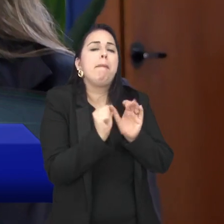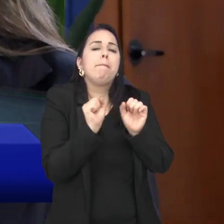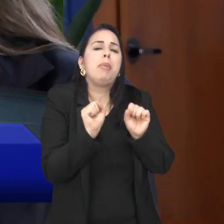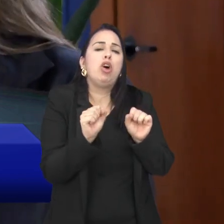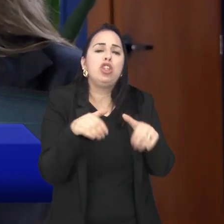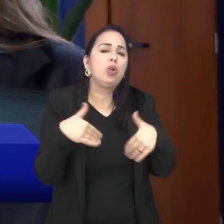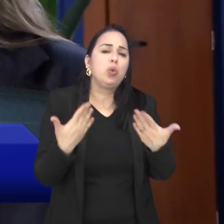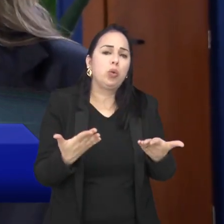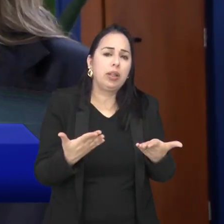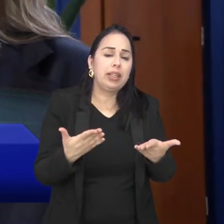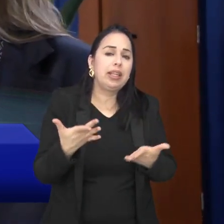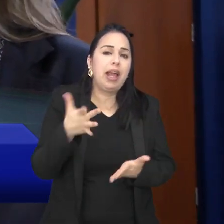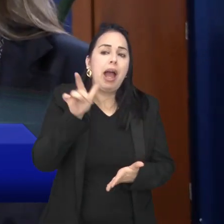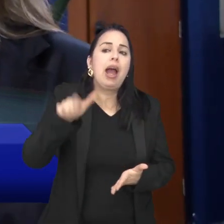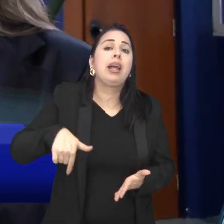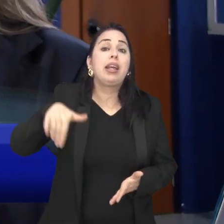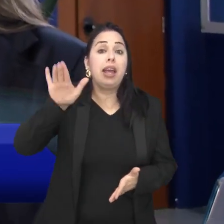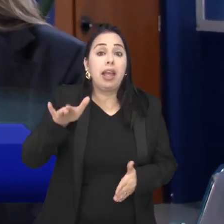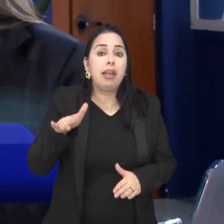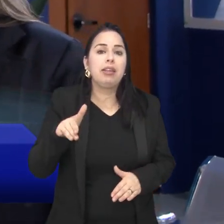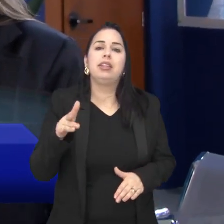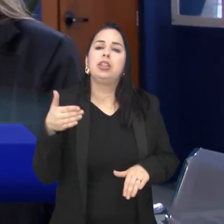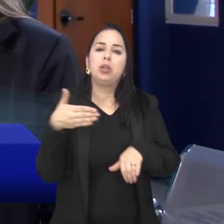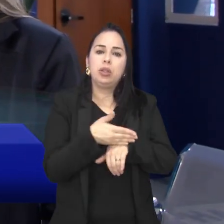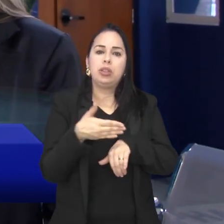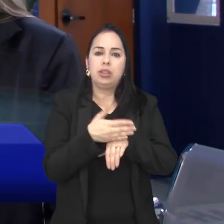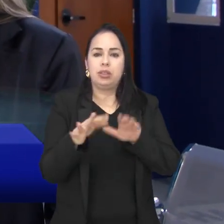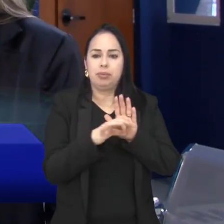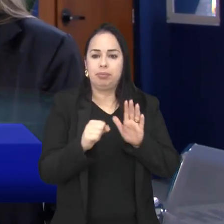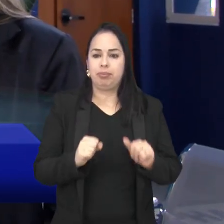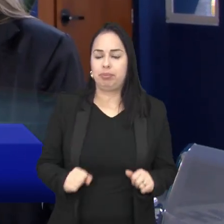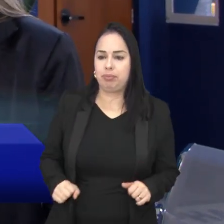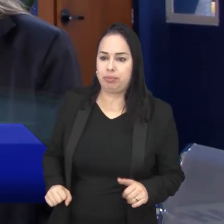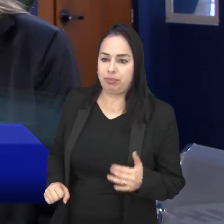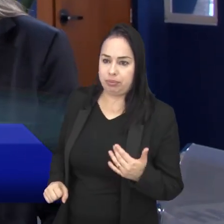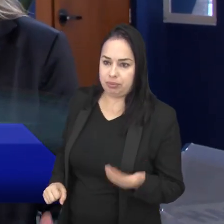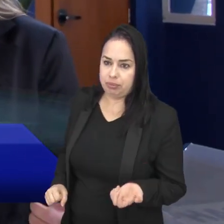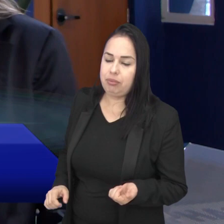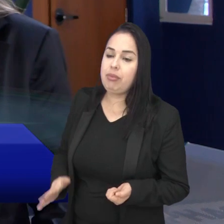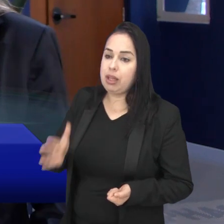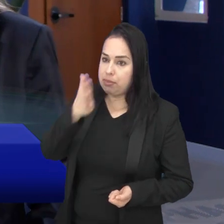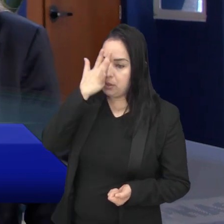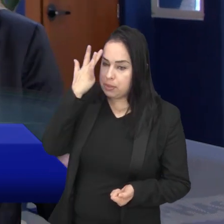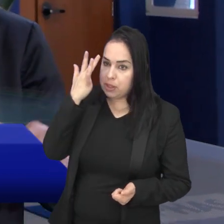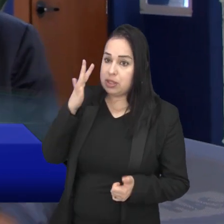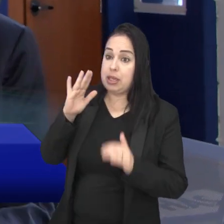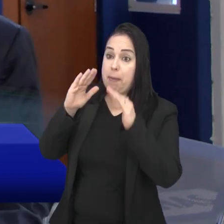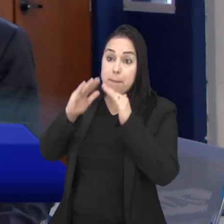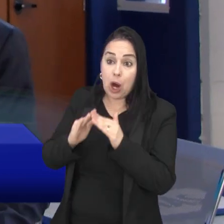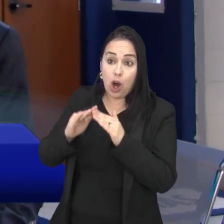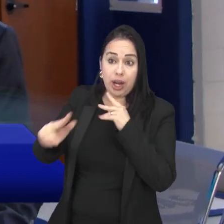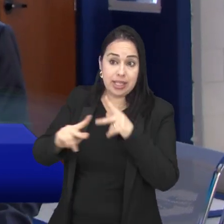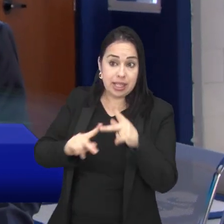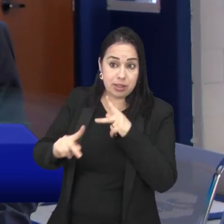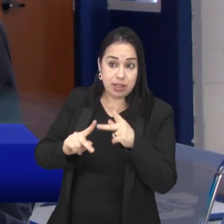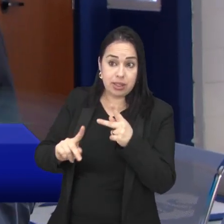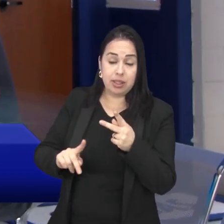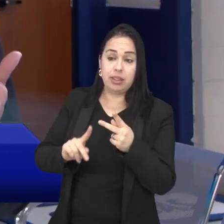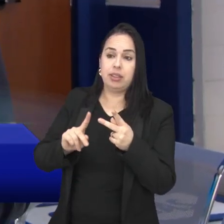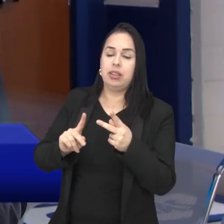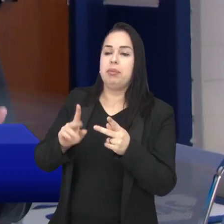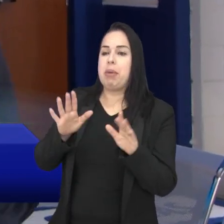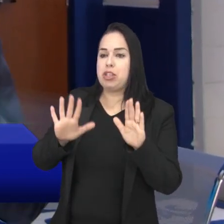fazer a inscrição, né, enfim, quem pode participar desses cursos, fazer a inscrição nesses cursos? Podem participar munícipes de São José dos